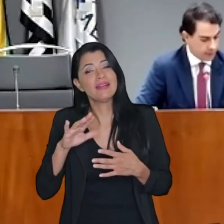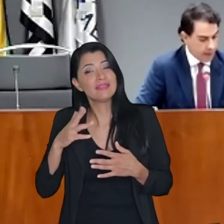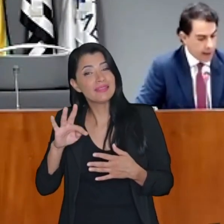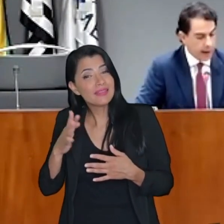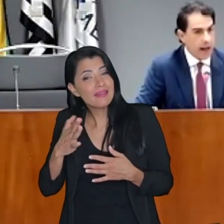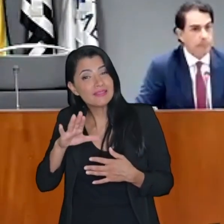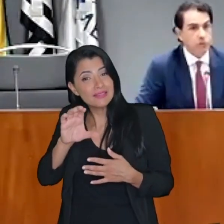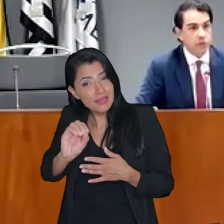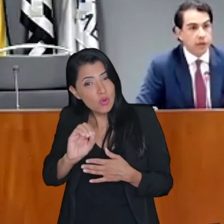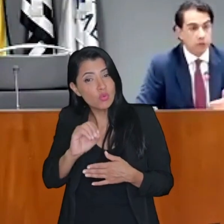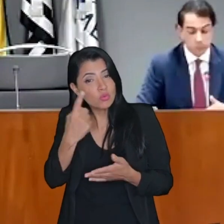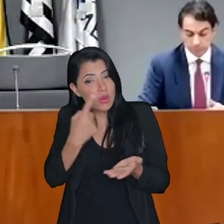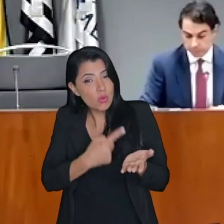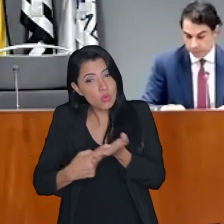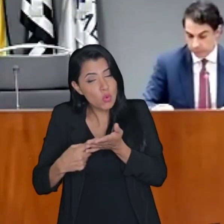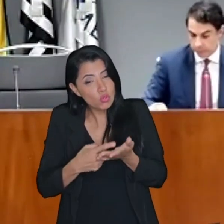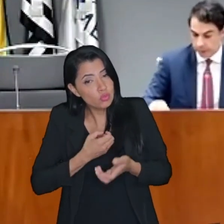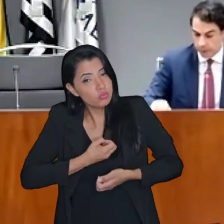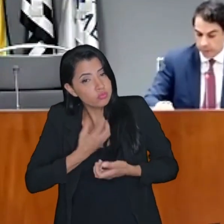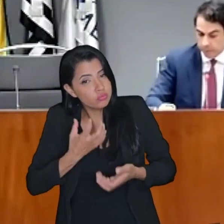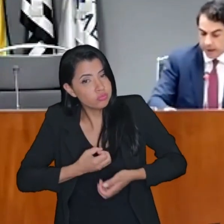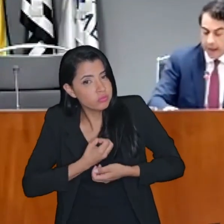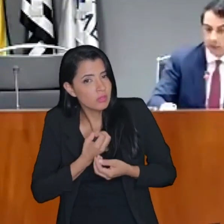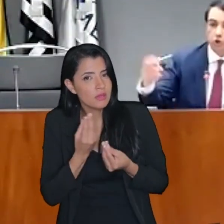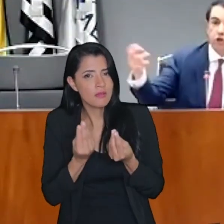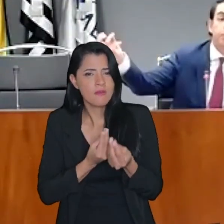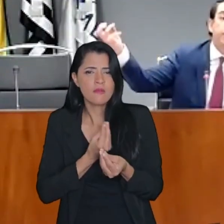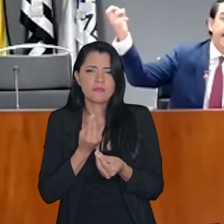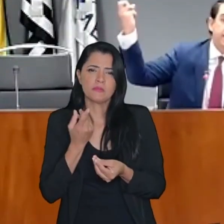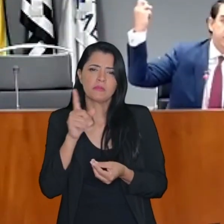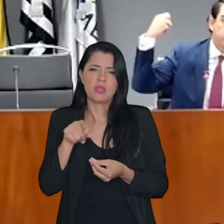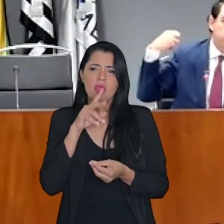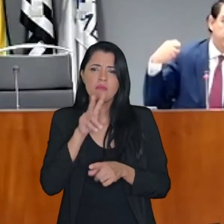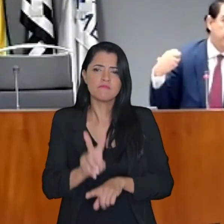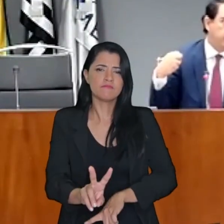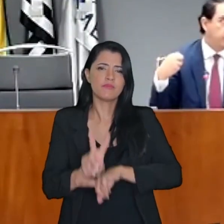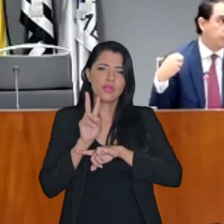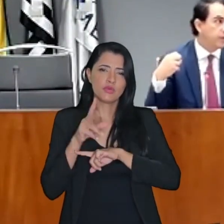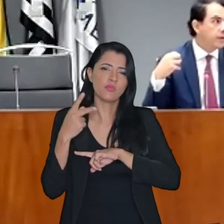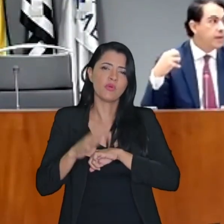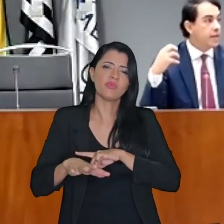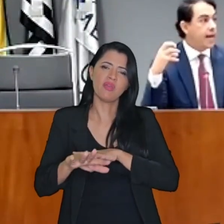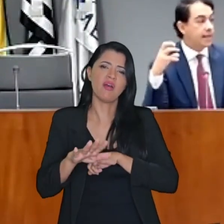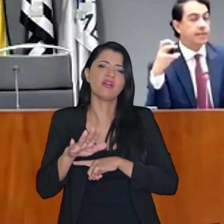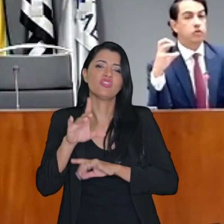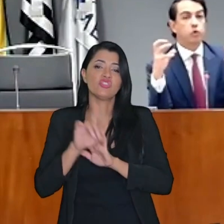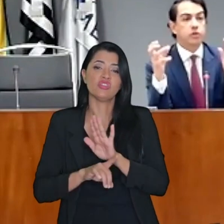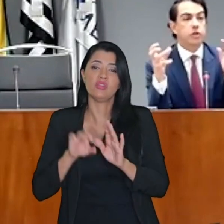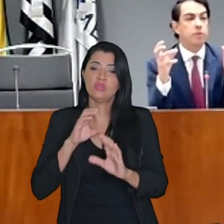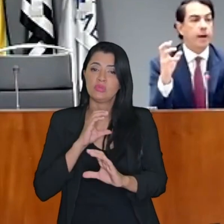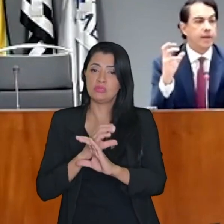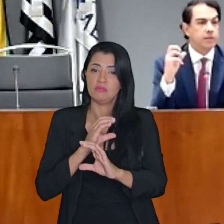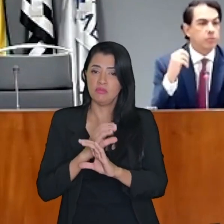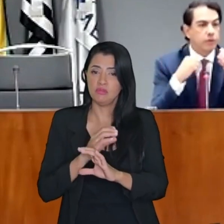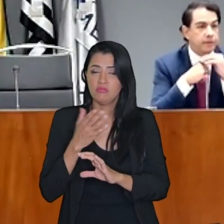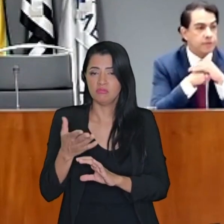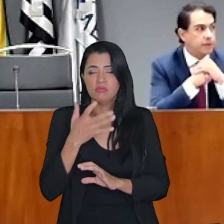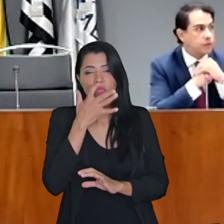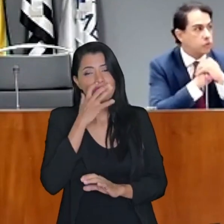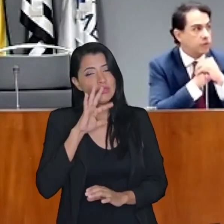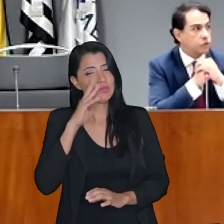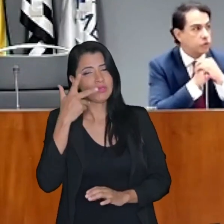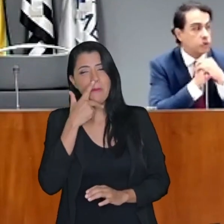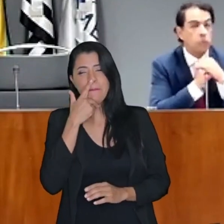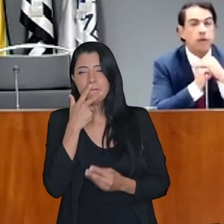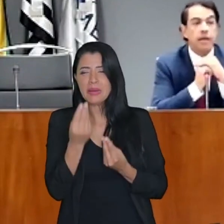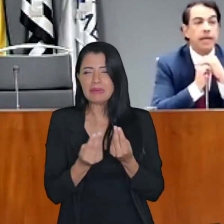premiada, acabam sendo pegados de empréstimo do direito civil. E essa solução me parece muitas